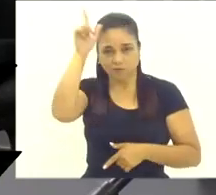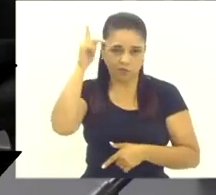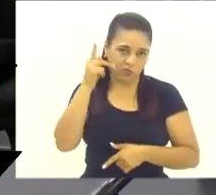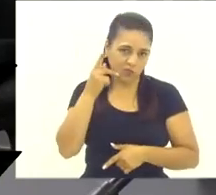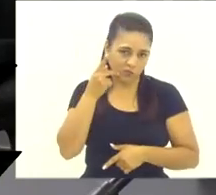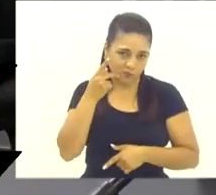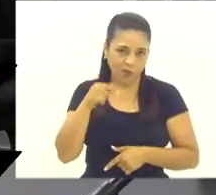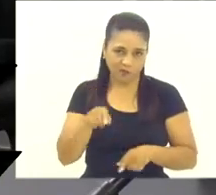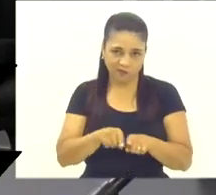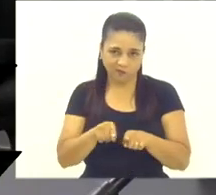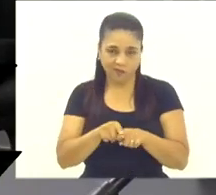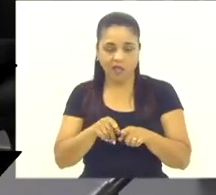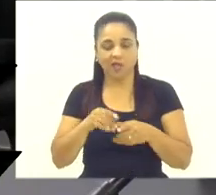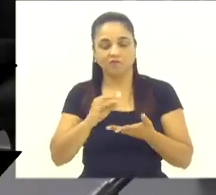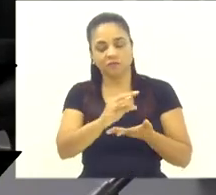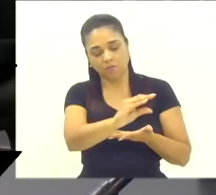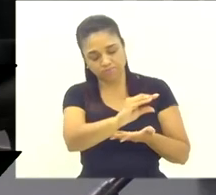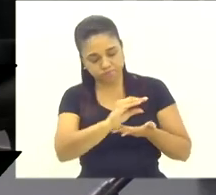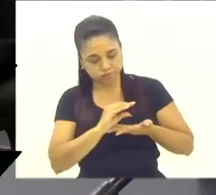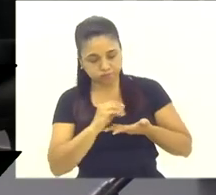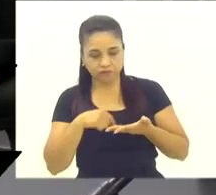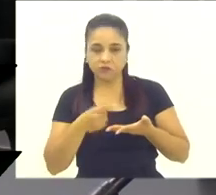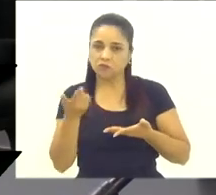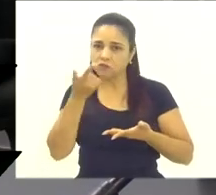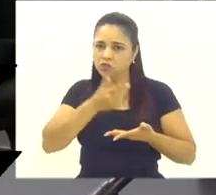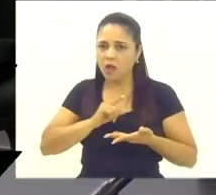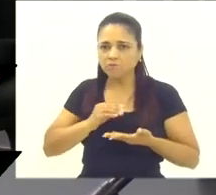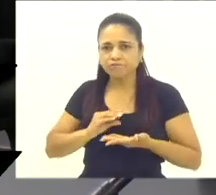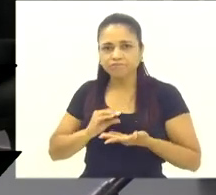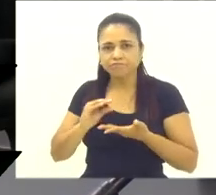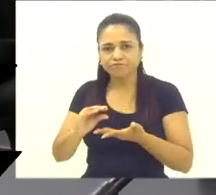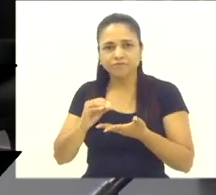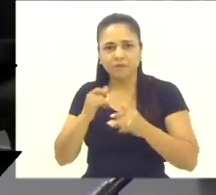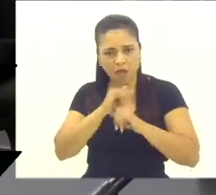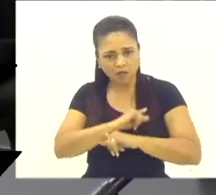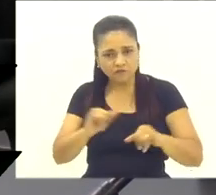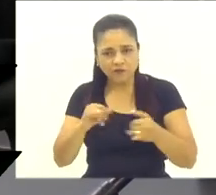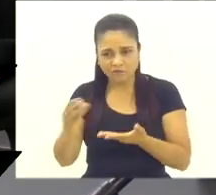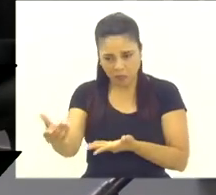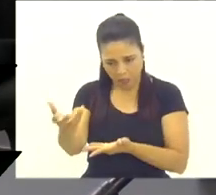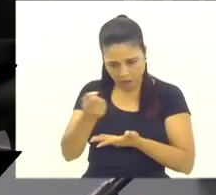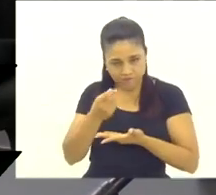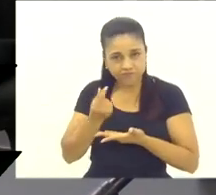aí você vai estar ganhando mais dinheiro em cima disso